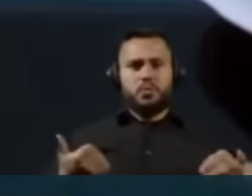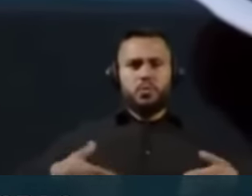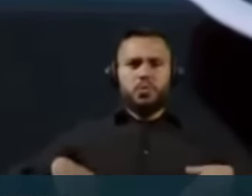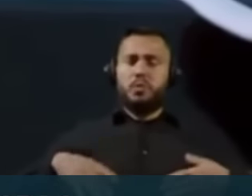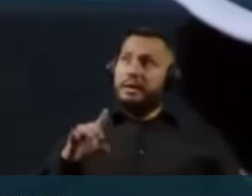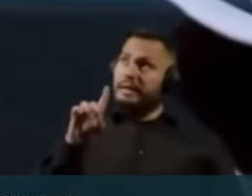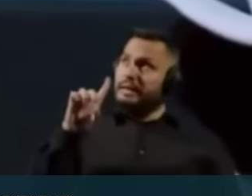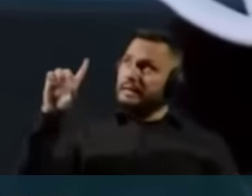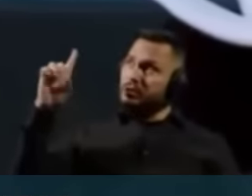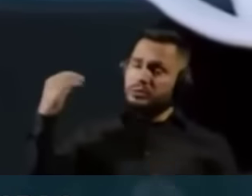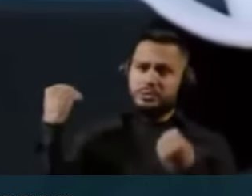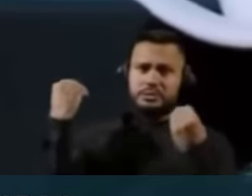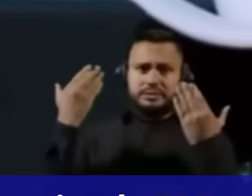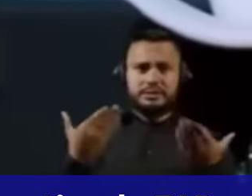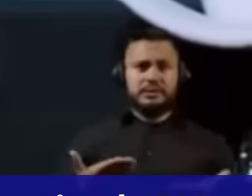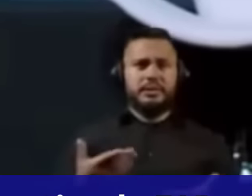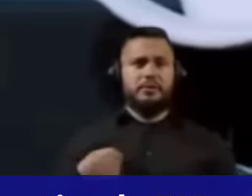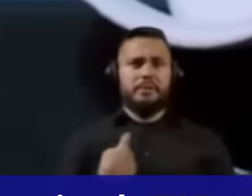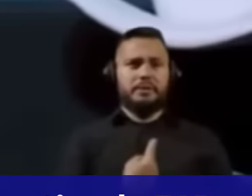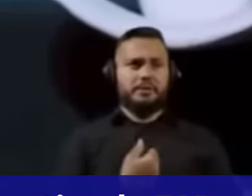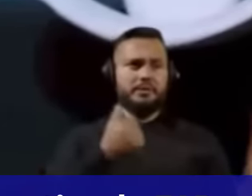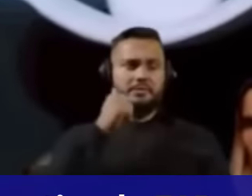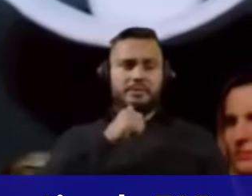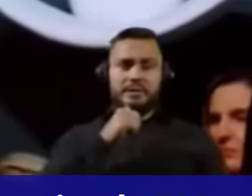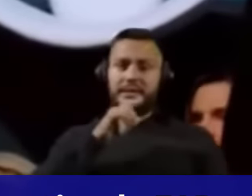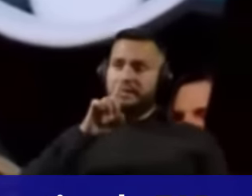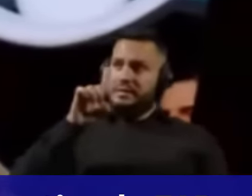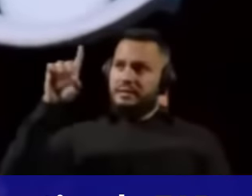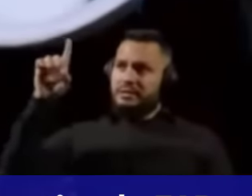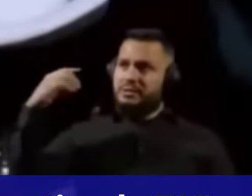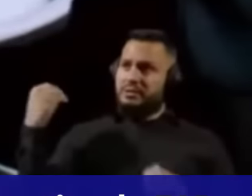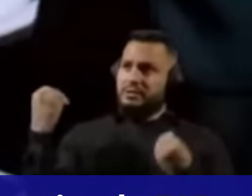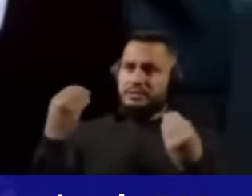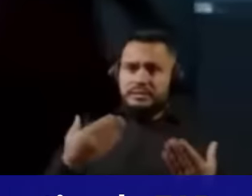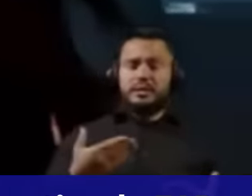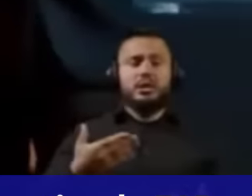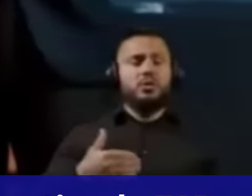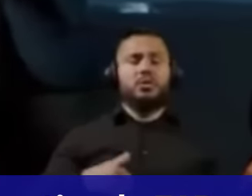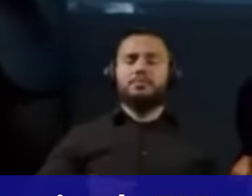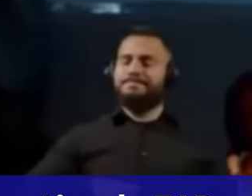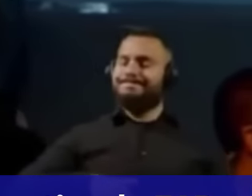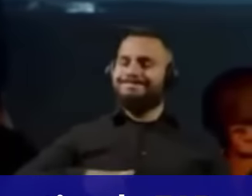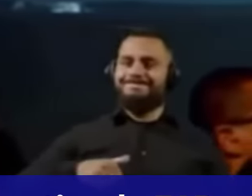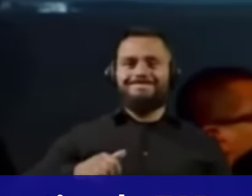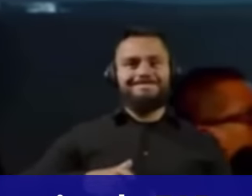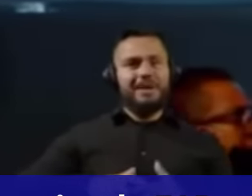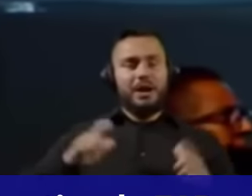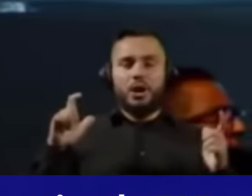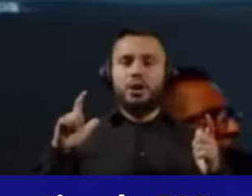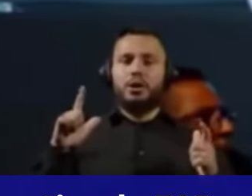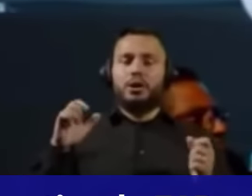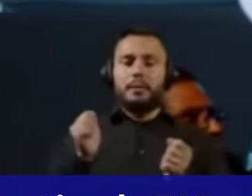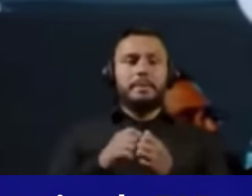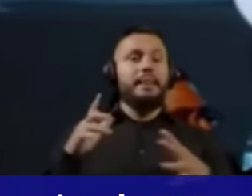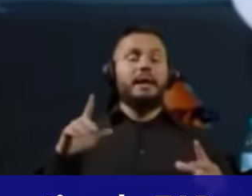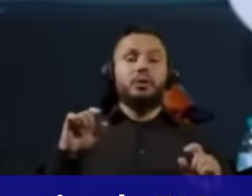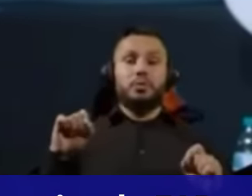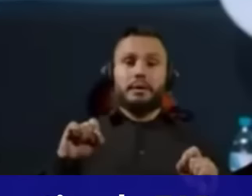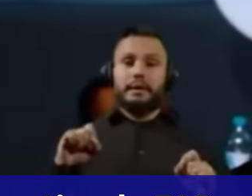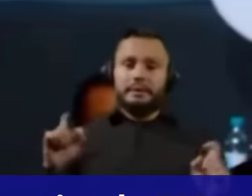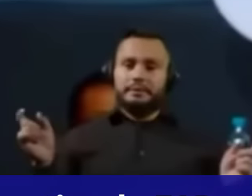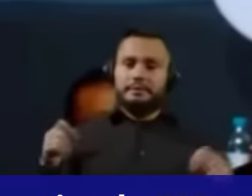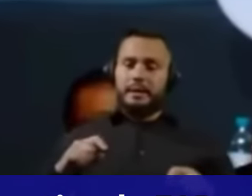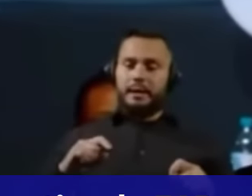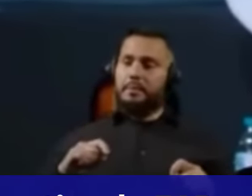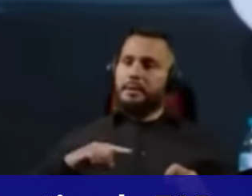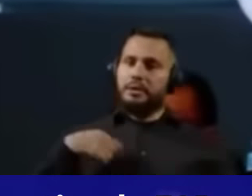confiou. Deus nos confiou o maior milagre, que foi o de gerar vidas. E